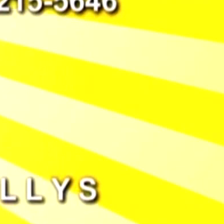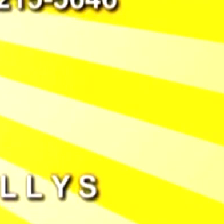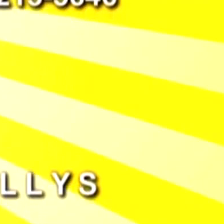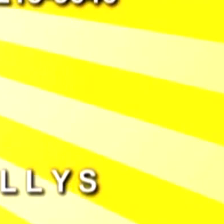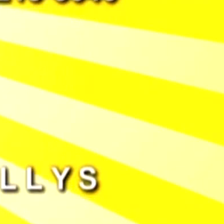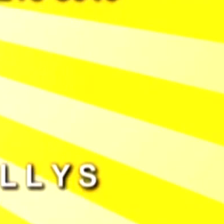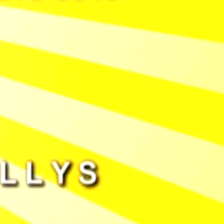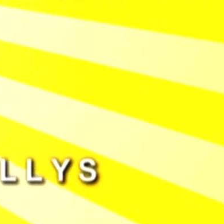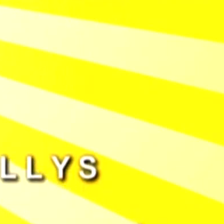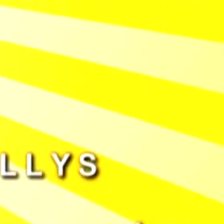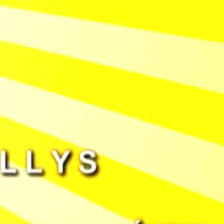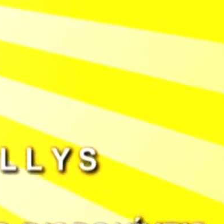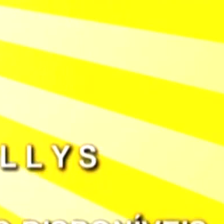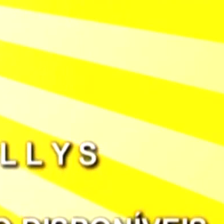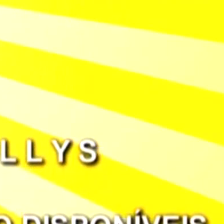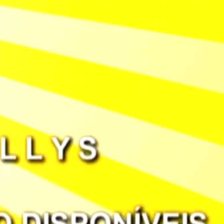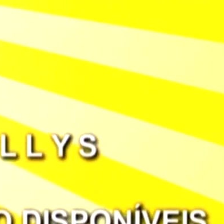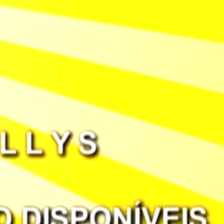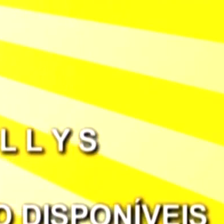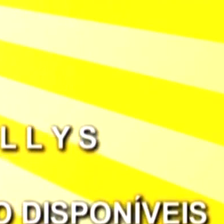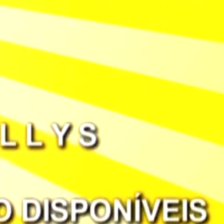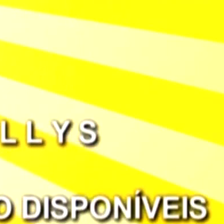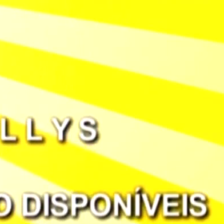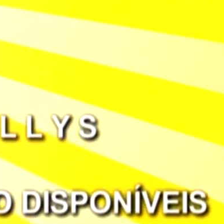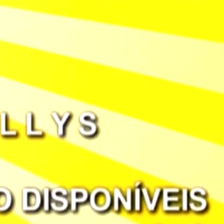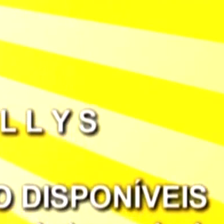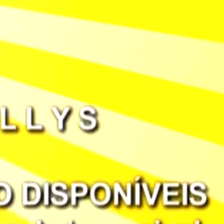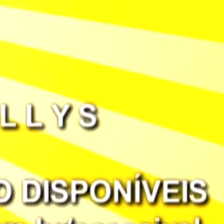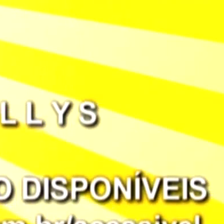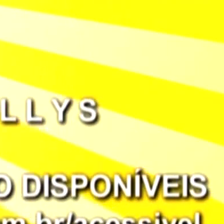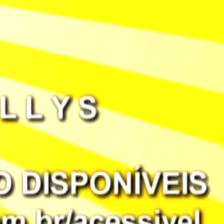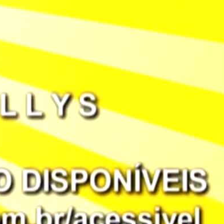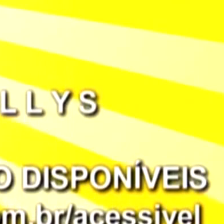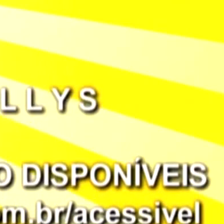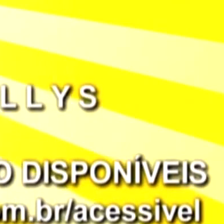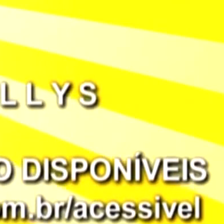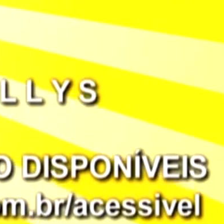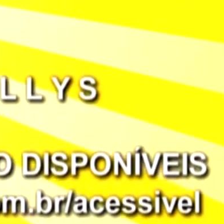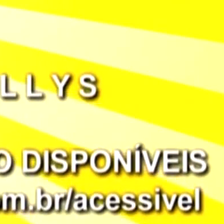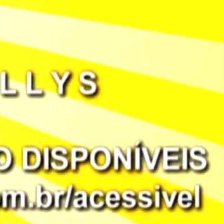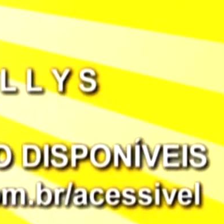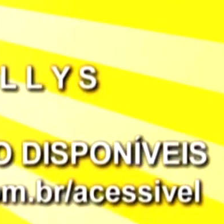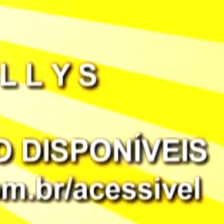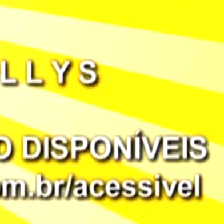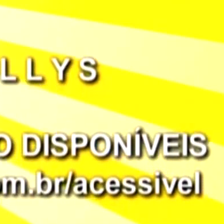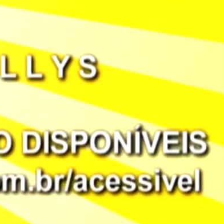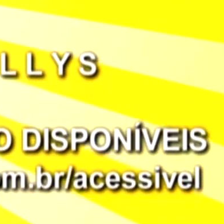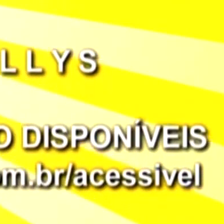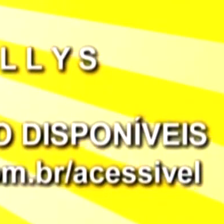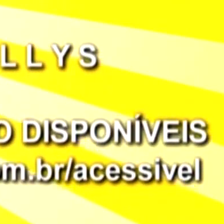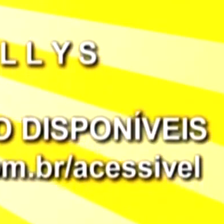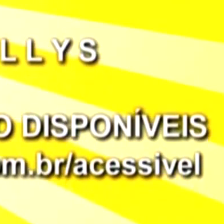escritório no Rio de Janeiro código diária 21 2526 4672 Jean